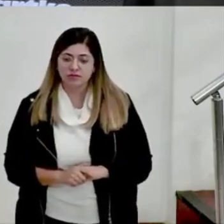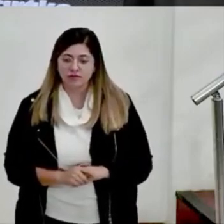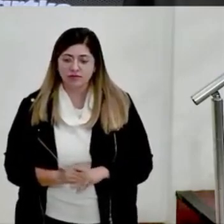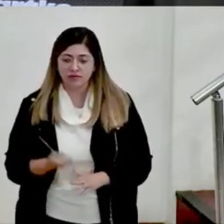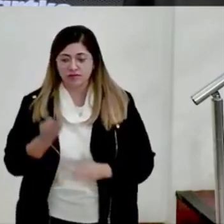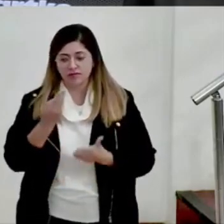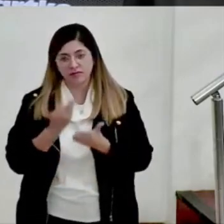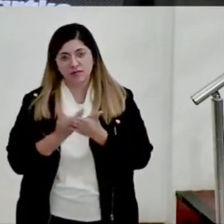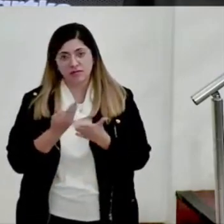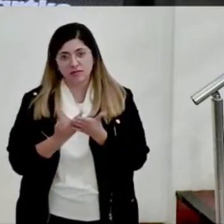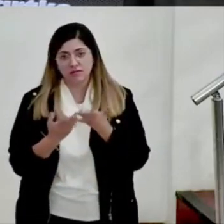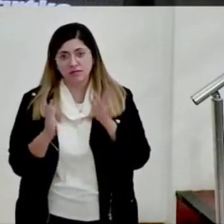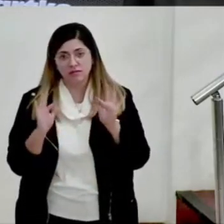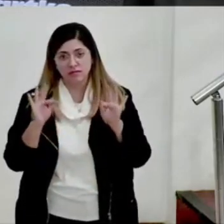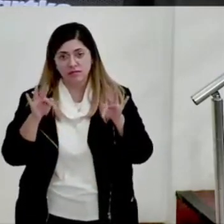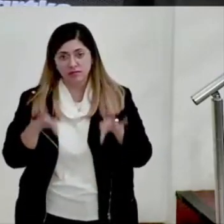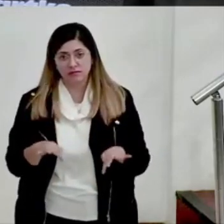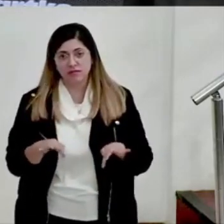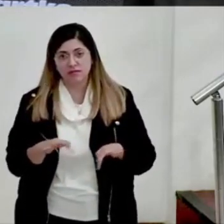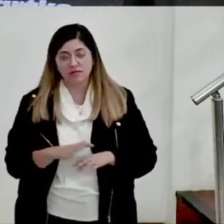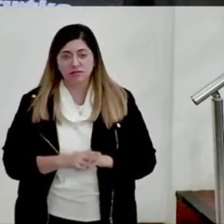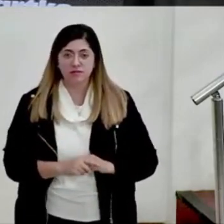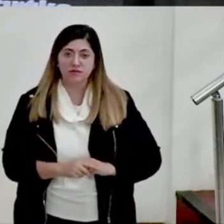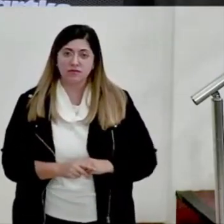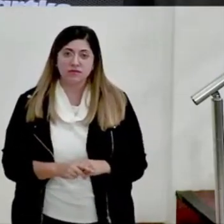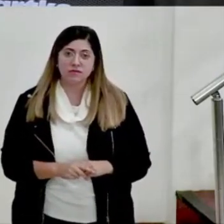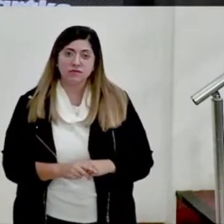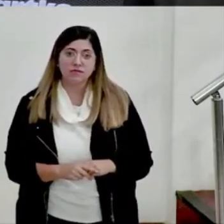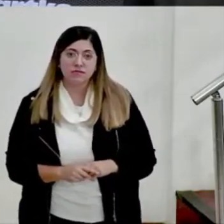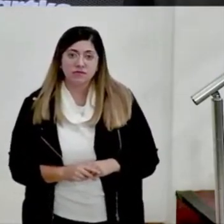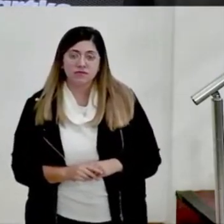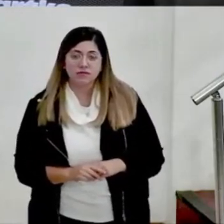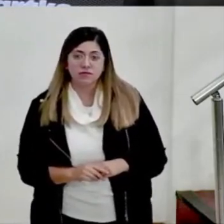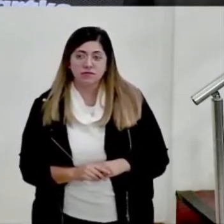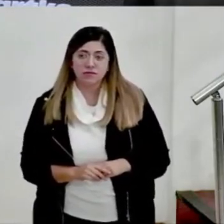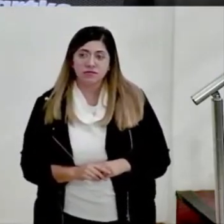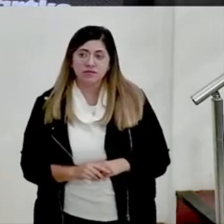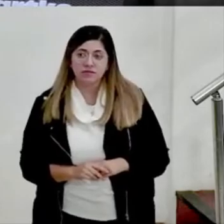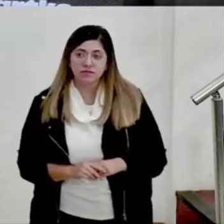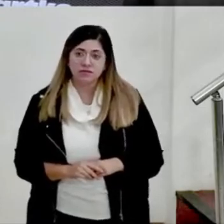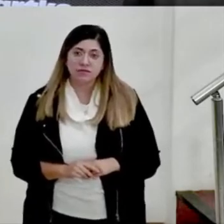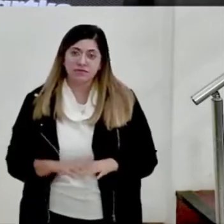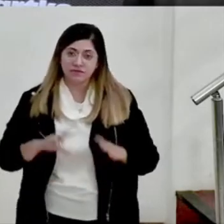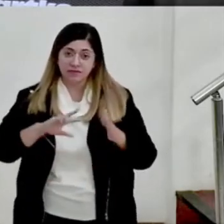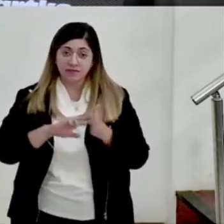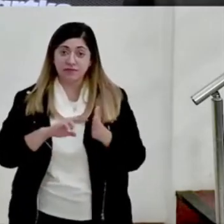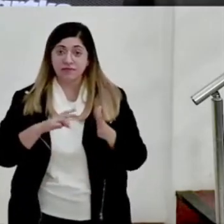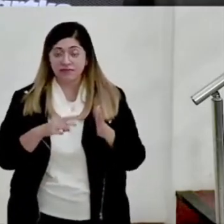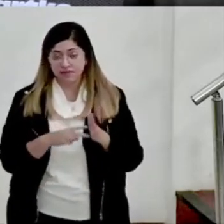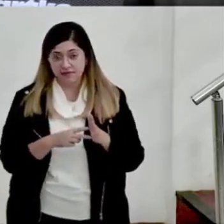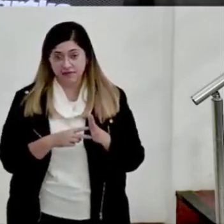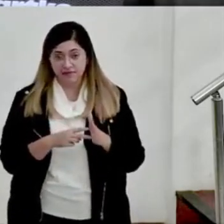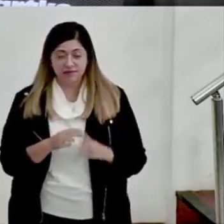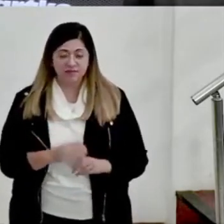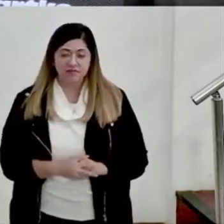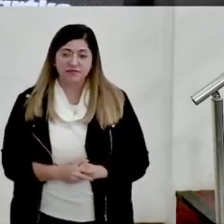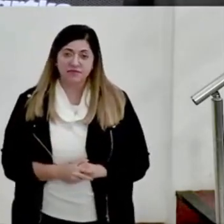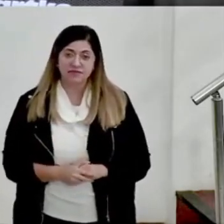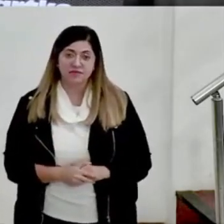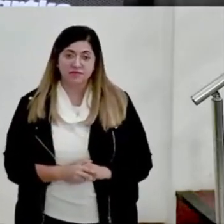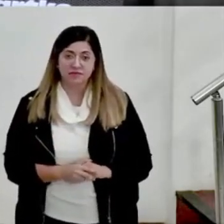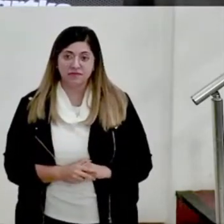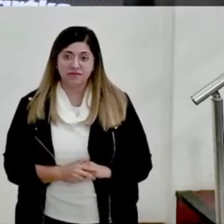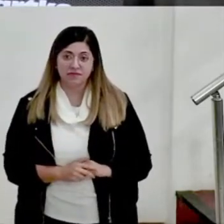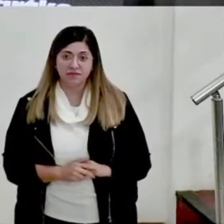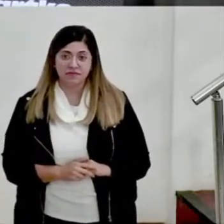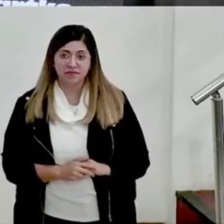escatologia inaugurada. O que que ela significa? Ela significa o seguinte: